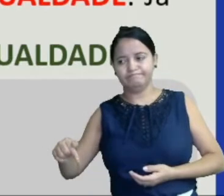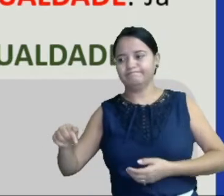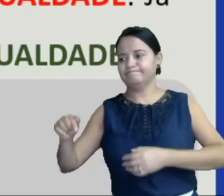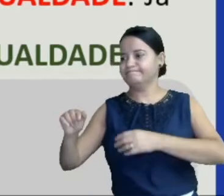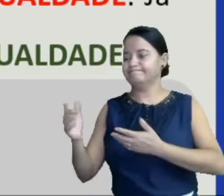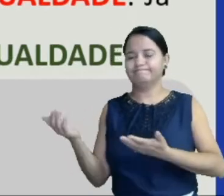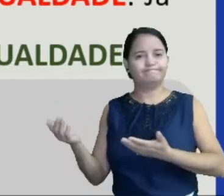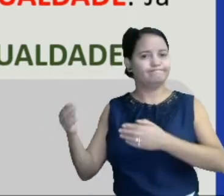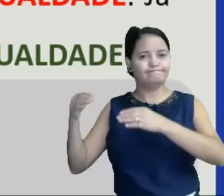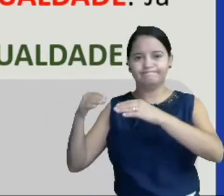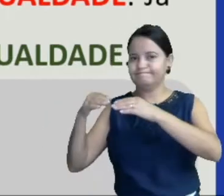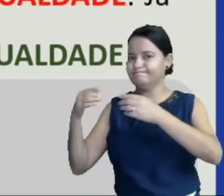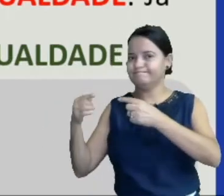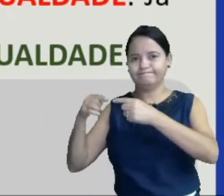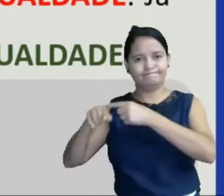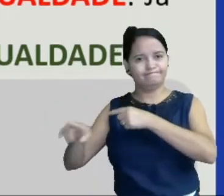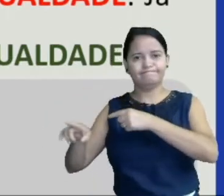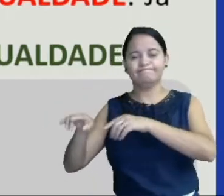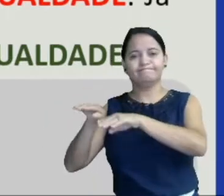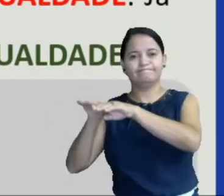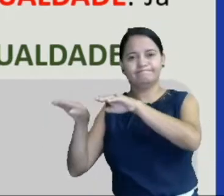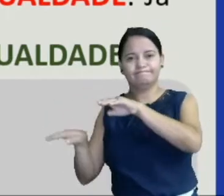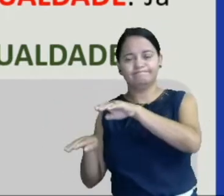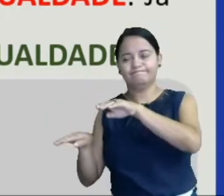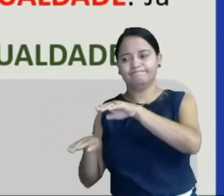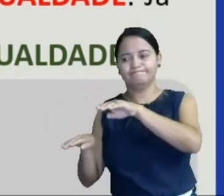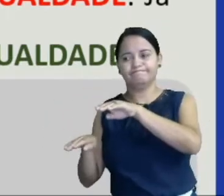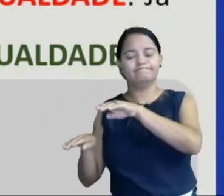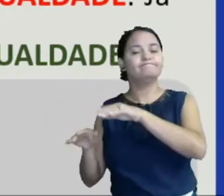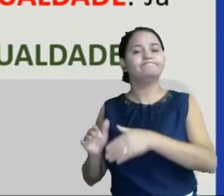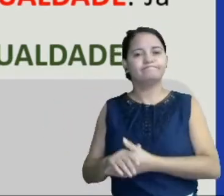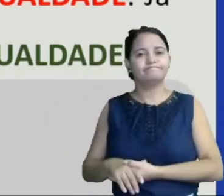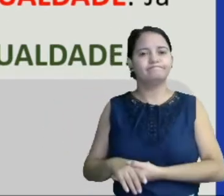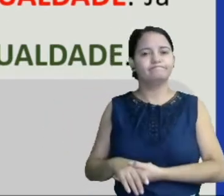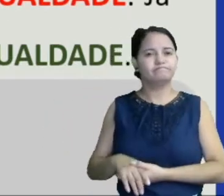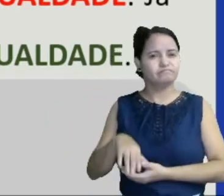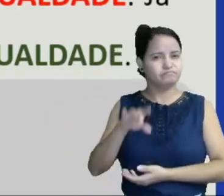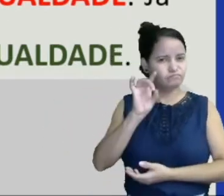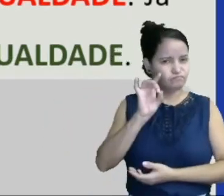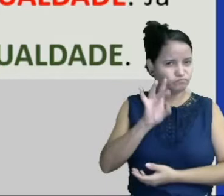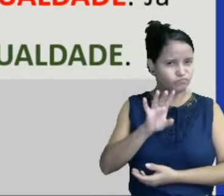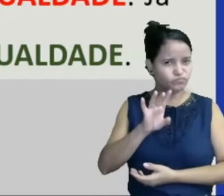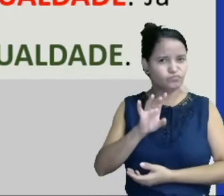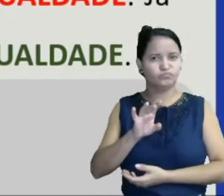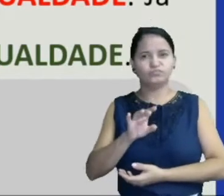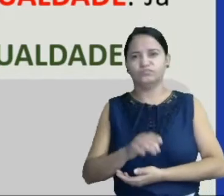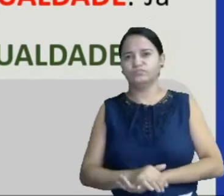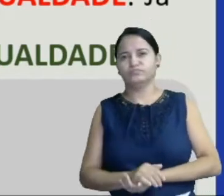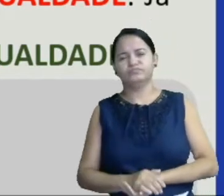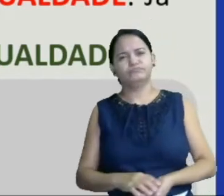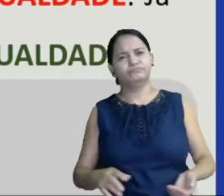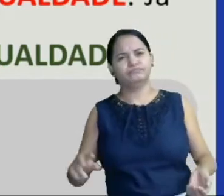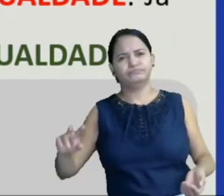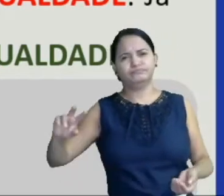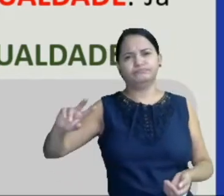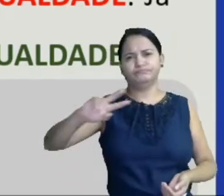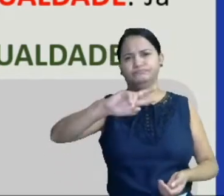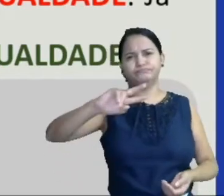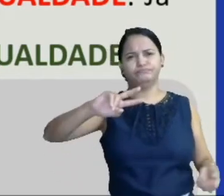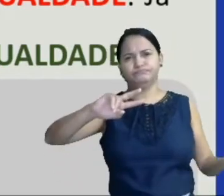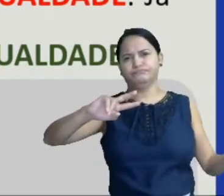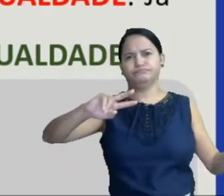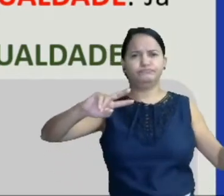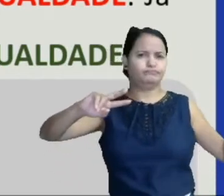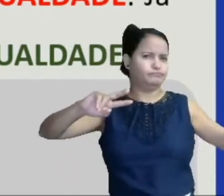é expressa por uma desigualdade tá a professora é só esse sinal aí de menor que eu já ouvi